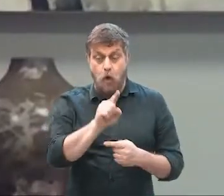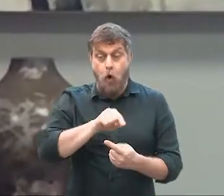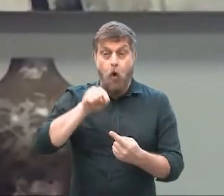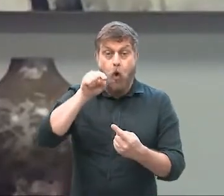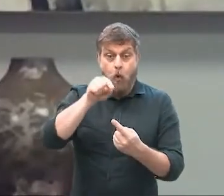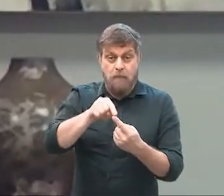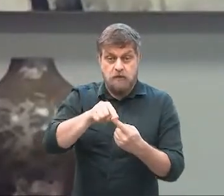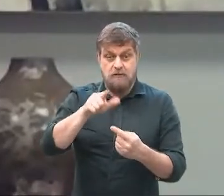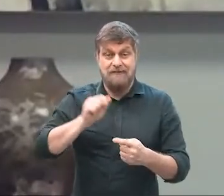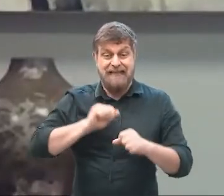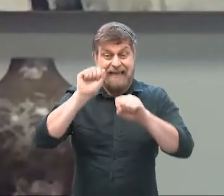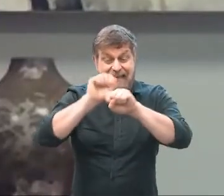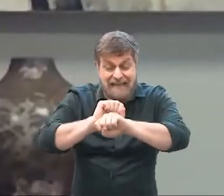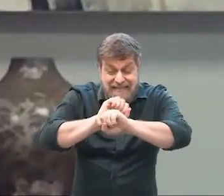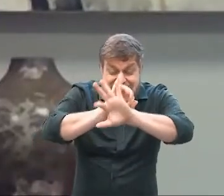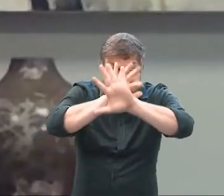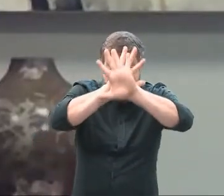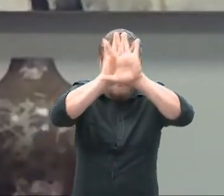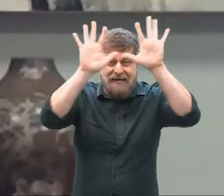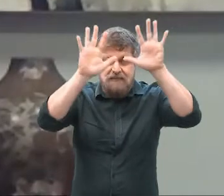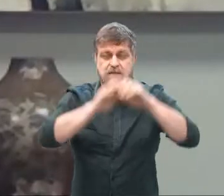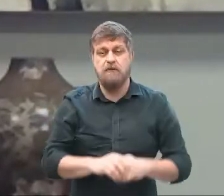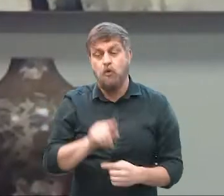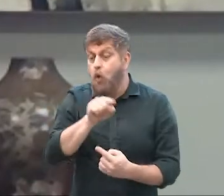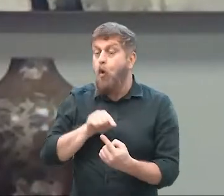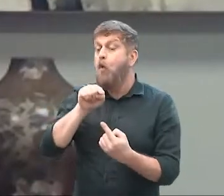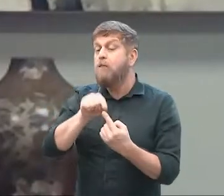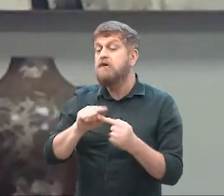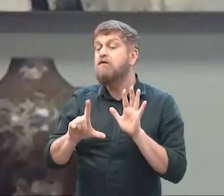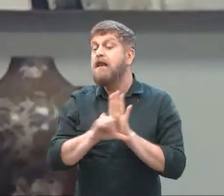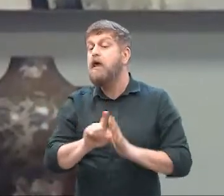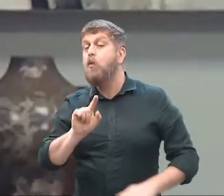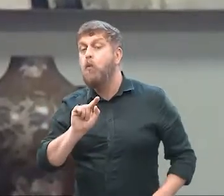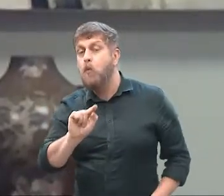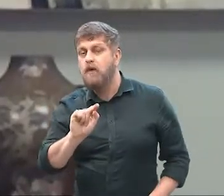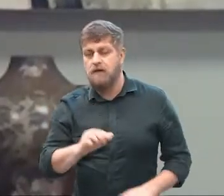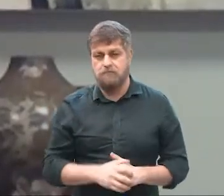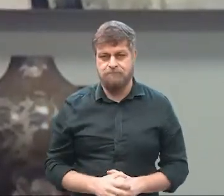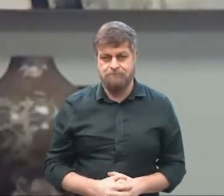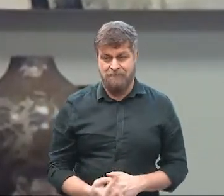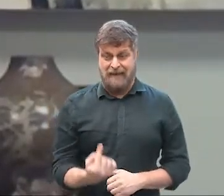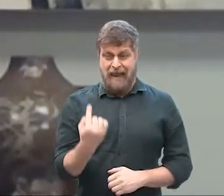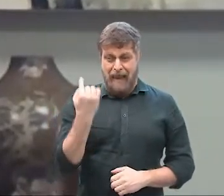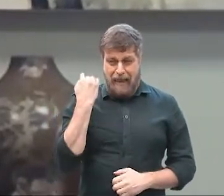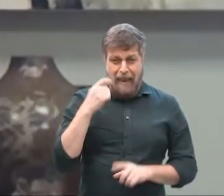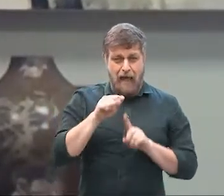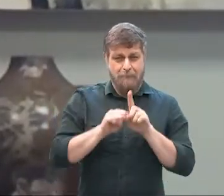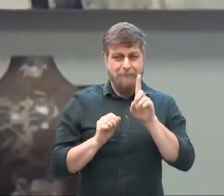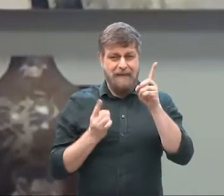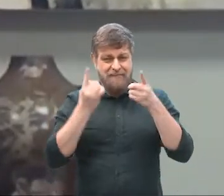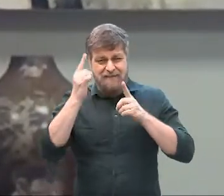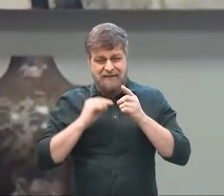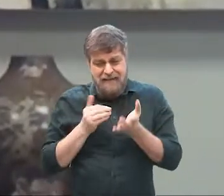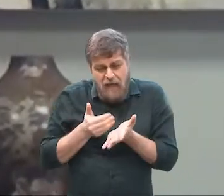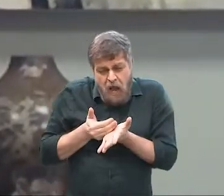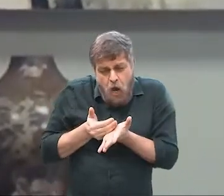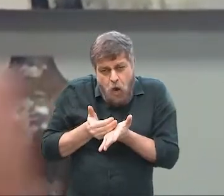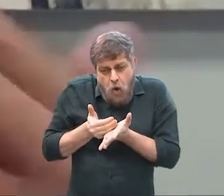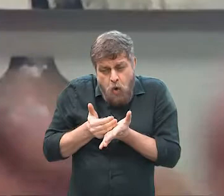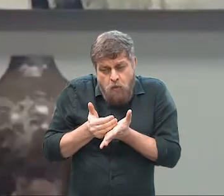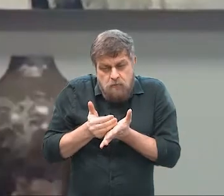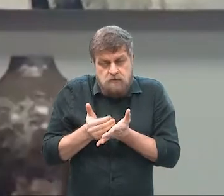esclarecer, através da pergunta, qual o objetivo da lei. Nós estávamos, em fevereiro, iniciando